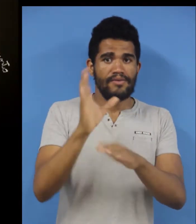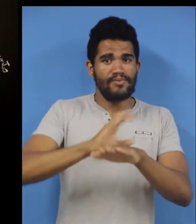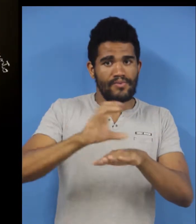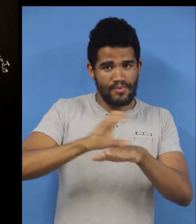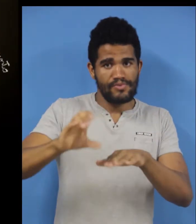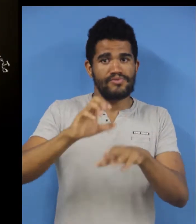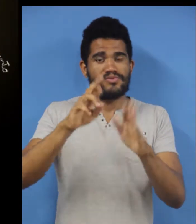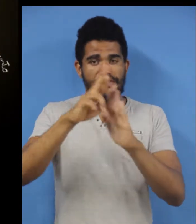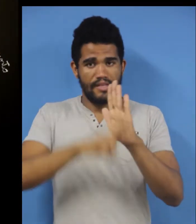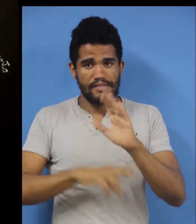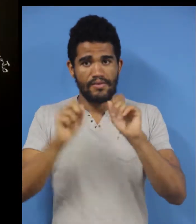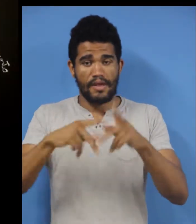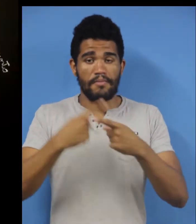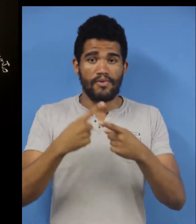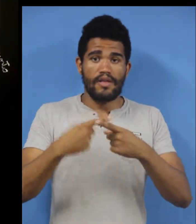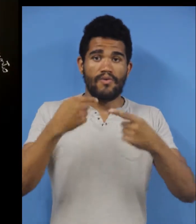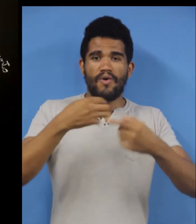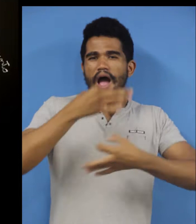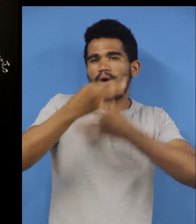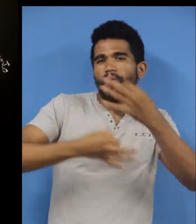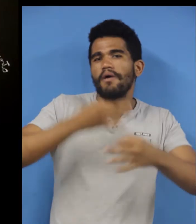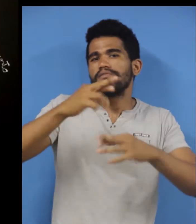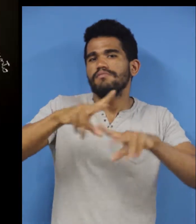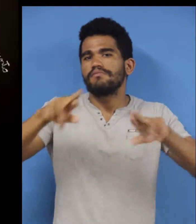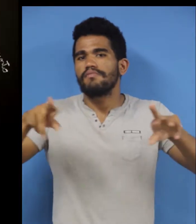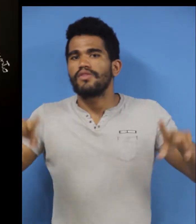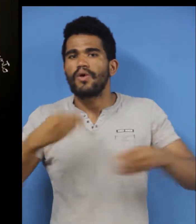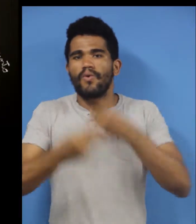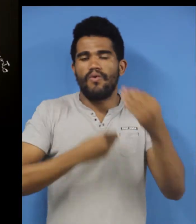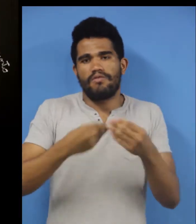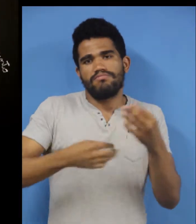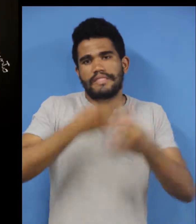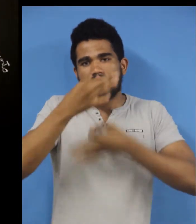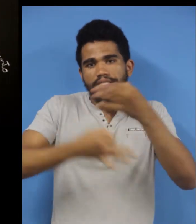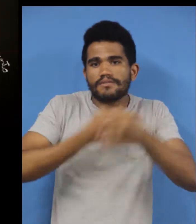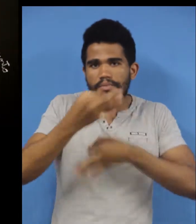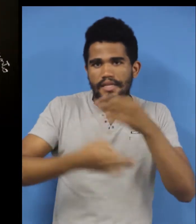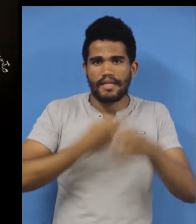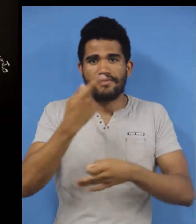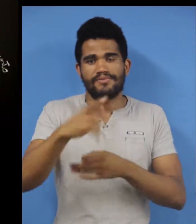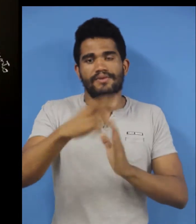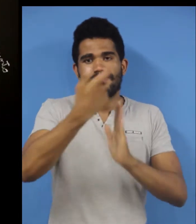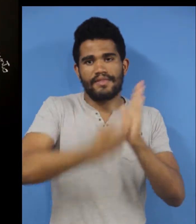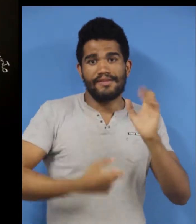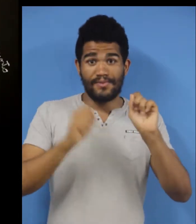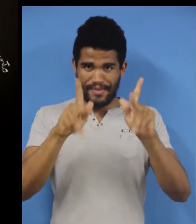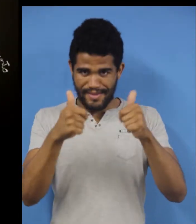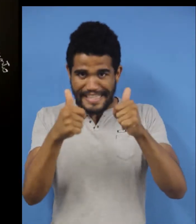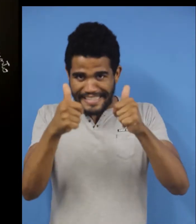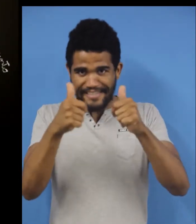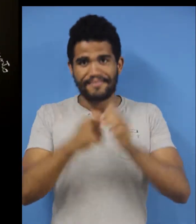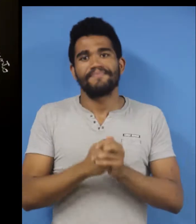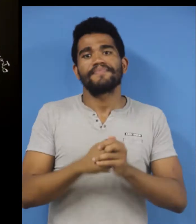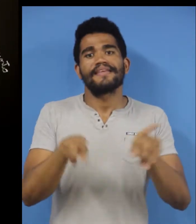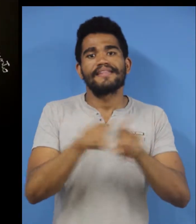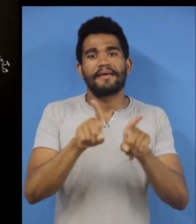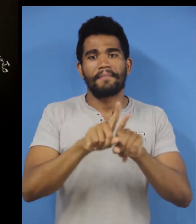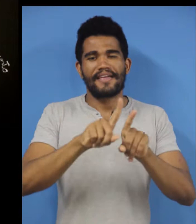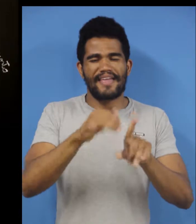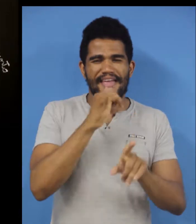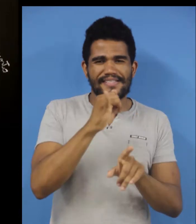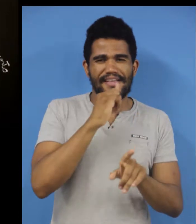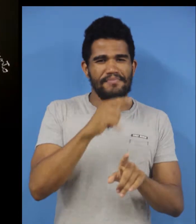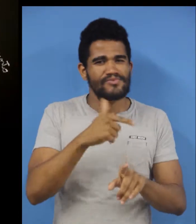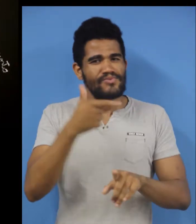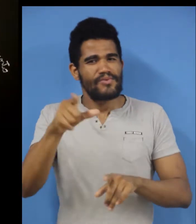redação, tá? Porque eu vou trazer aqui, ó, os tipos de argumento e as formas de argumentação no seu texto, tá bom? E inclusive eu